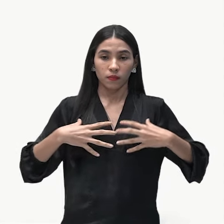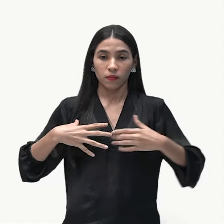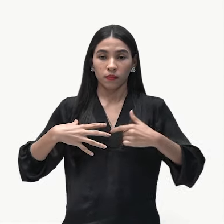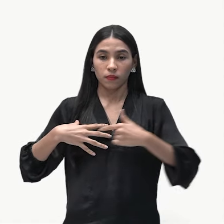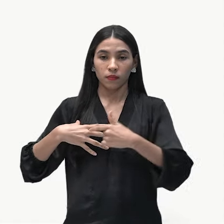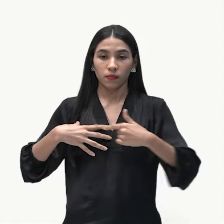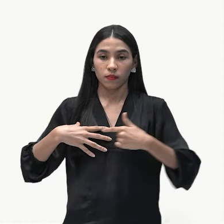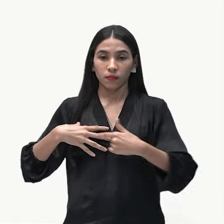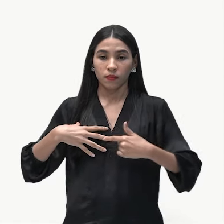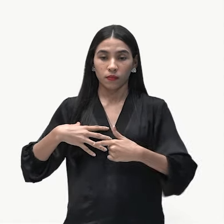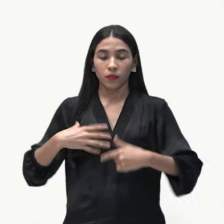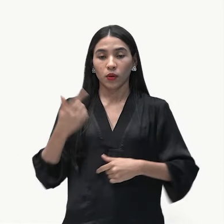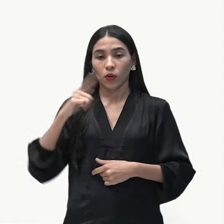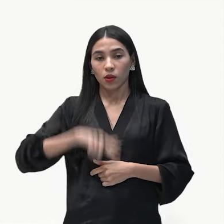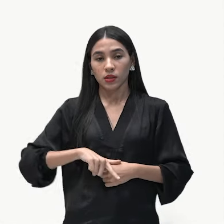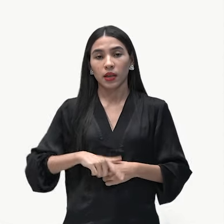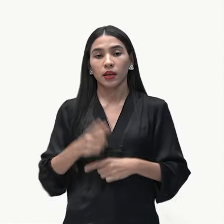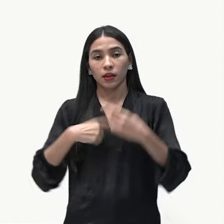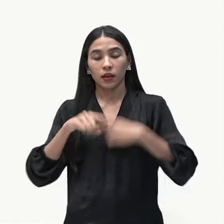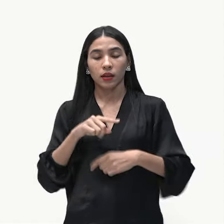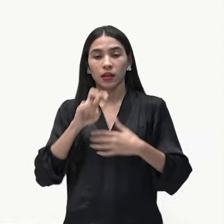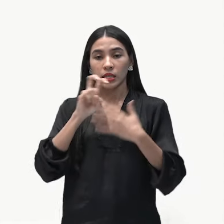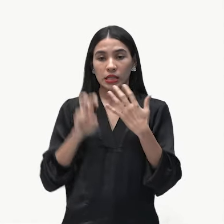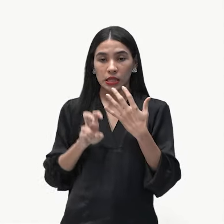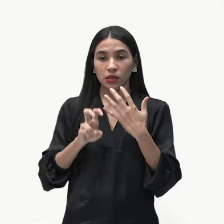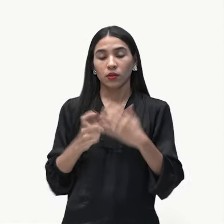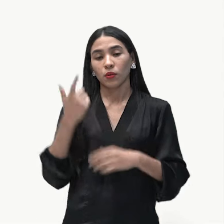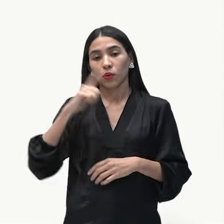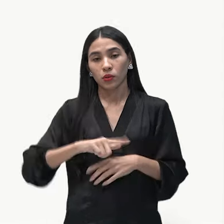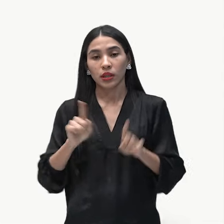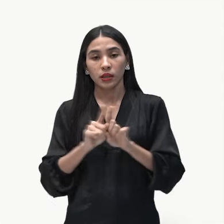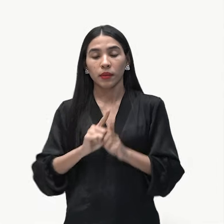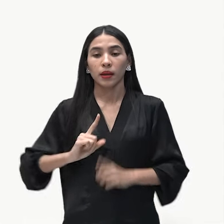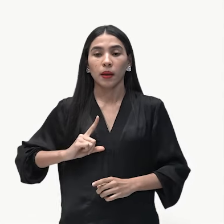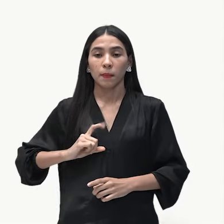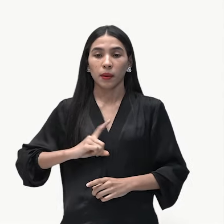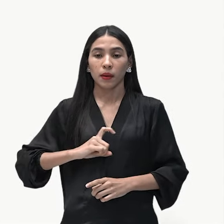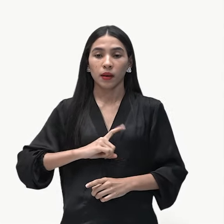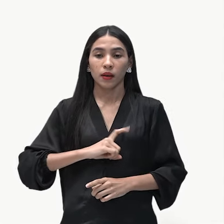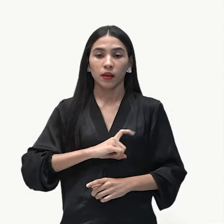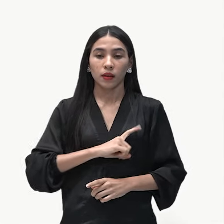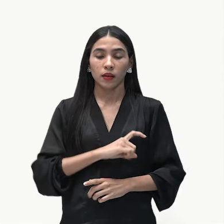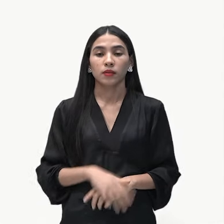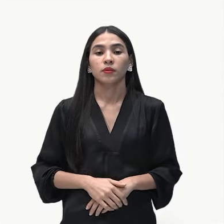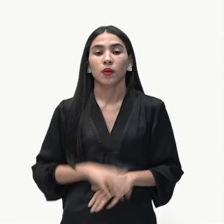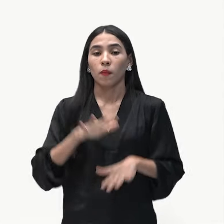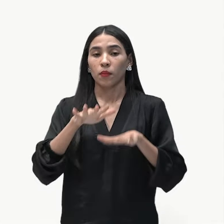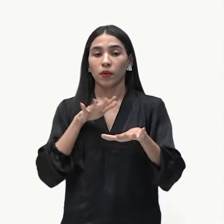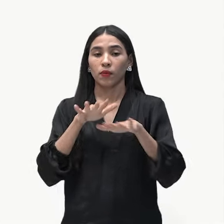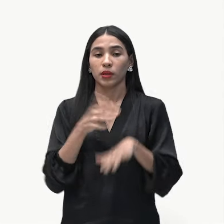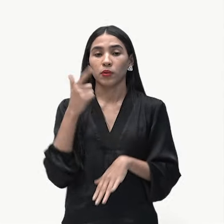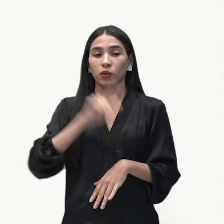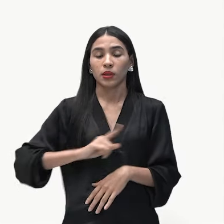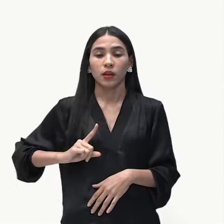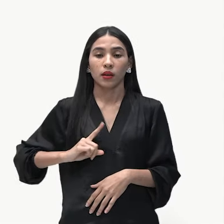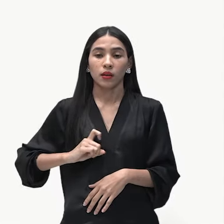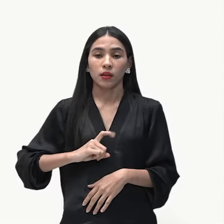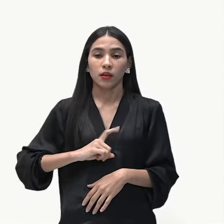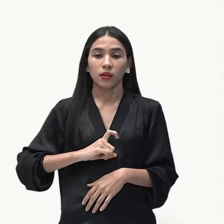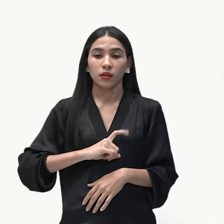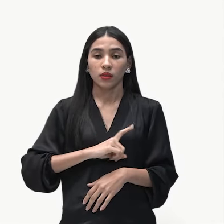Lá ele se transforma na fase larval 5, onde ele consegue se movimentar. Nesse movimento que ele realiza, ele